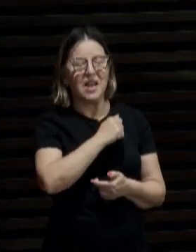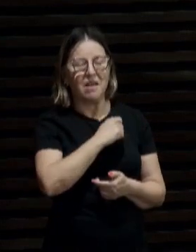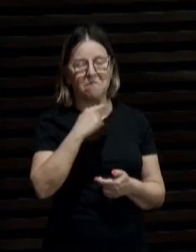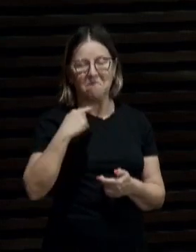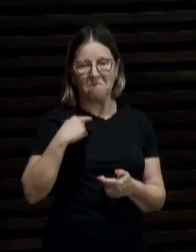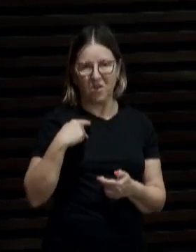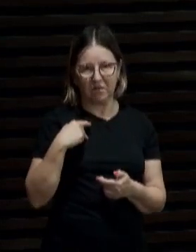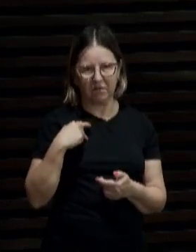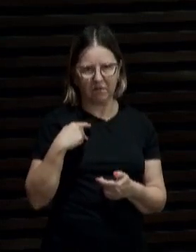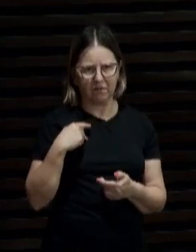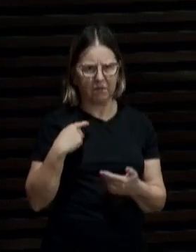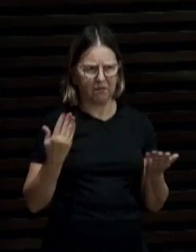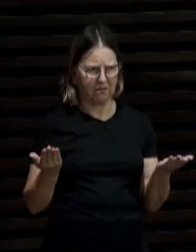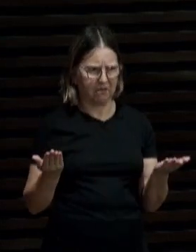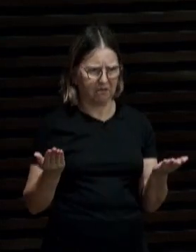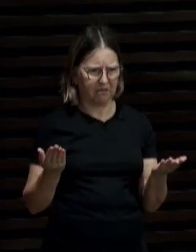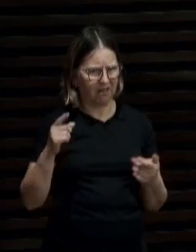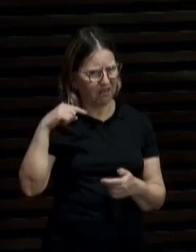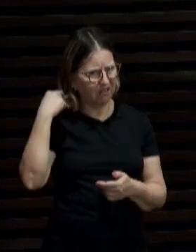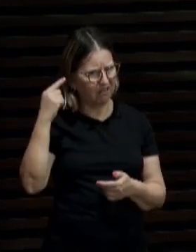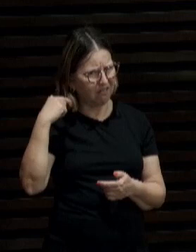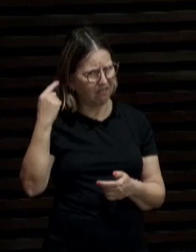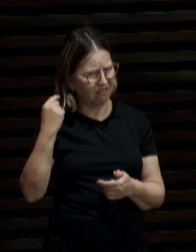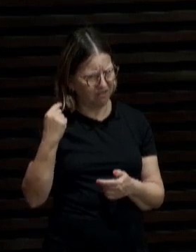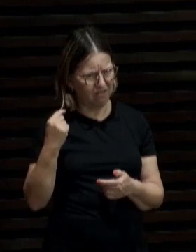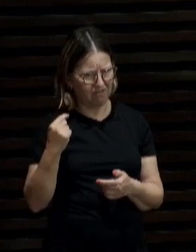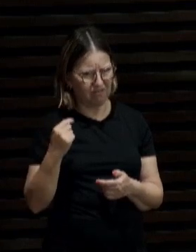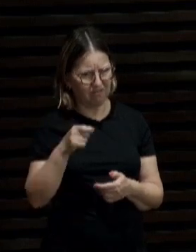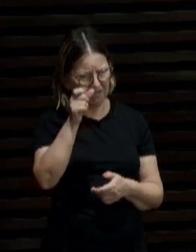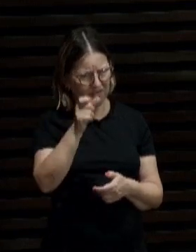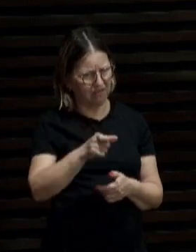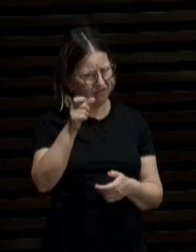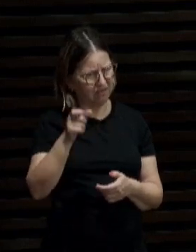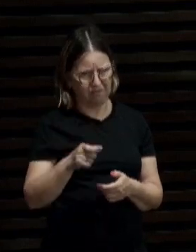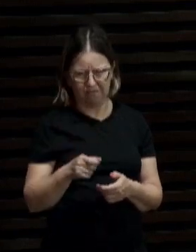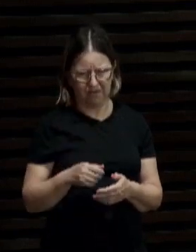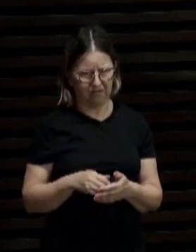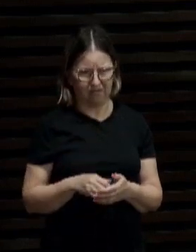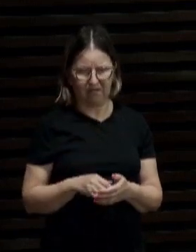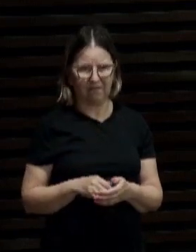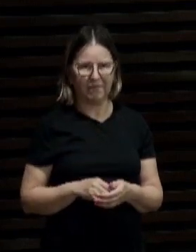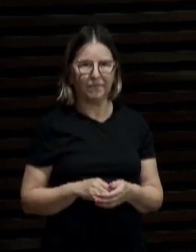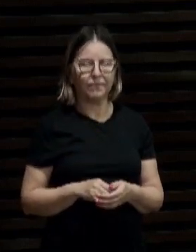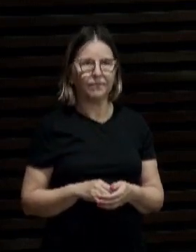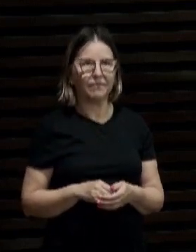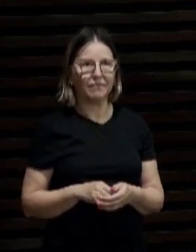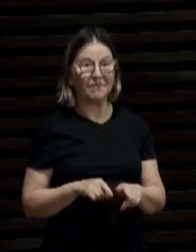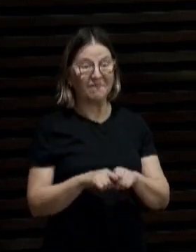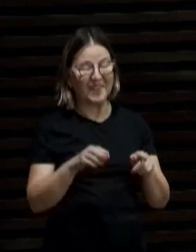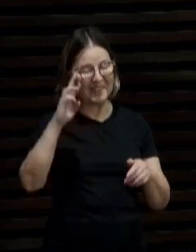São as loucuras do evangelicalismo, né, brasileiro e mundial, né? Mas o Senhor